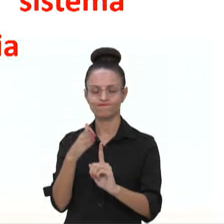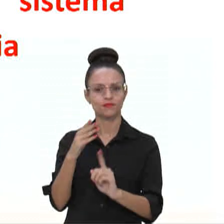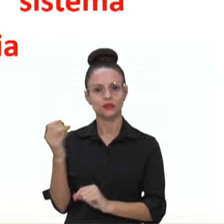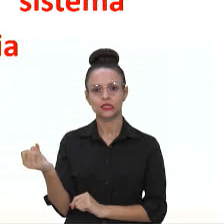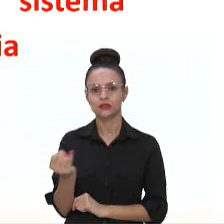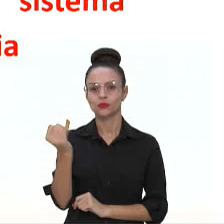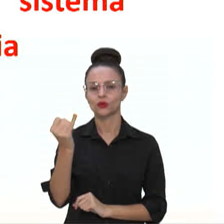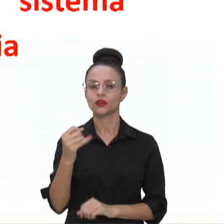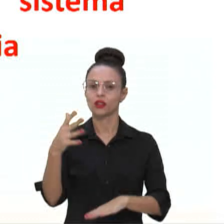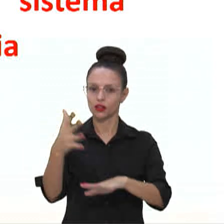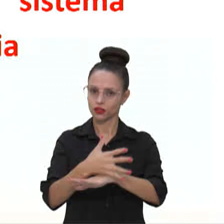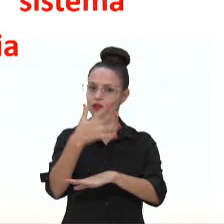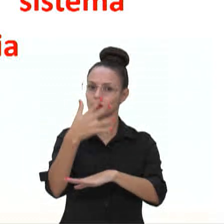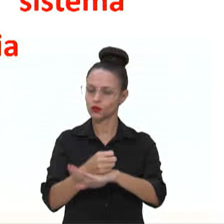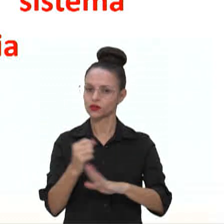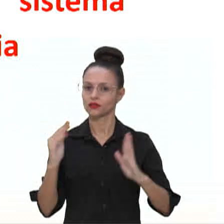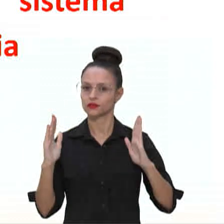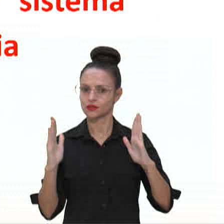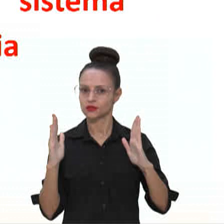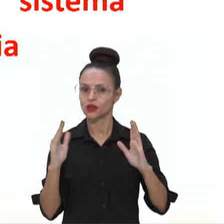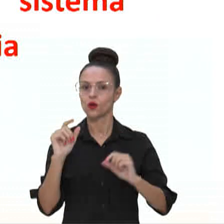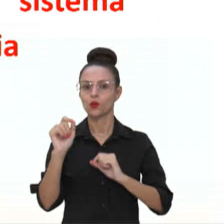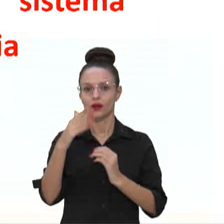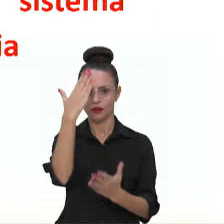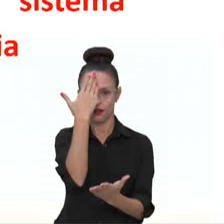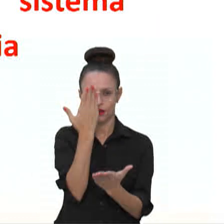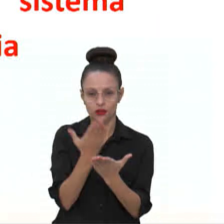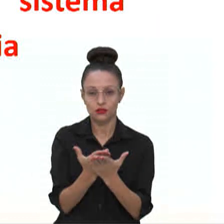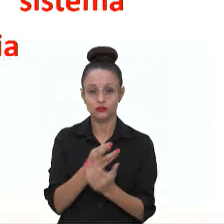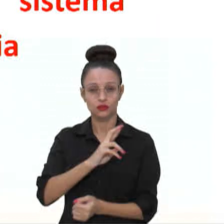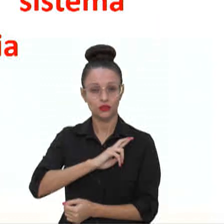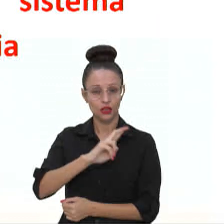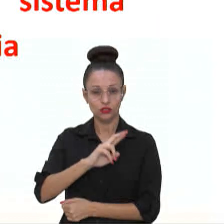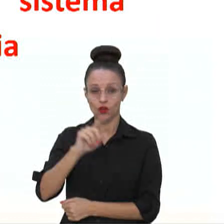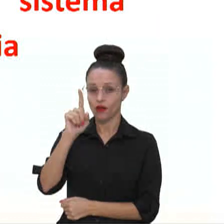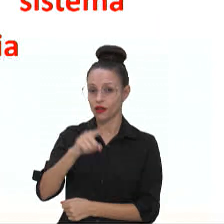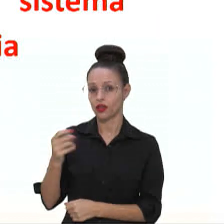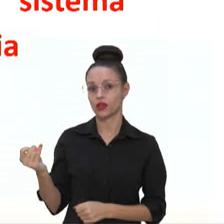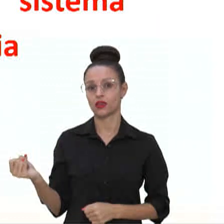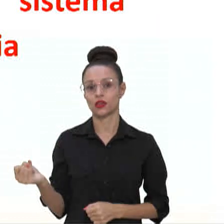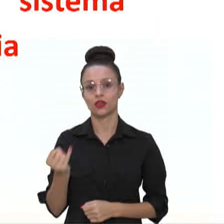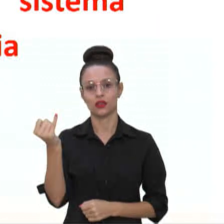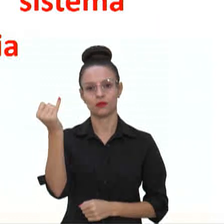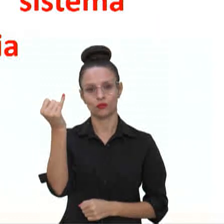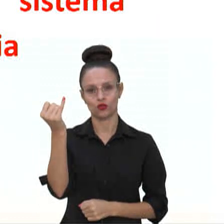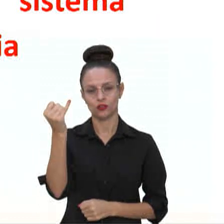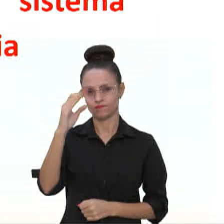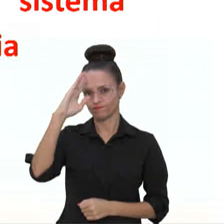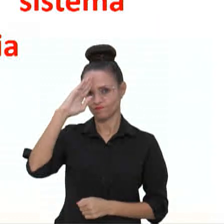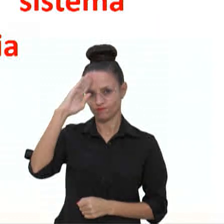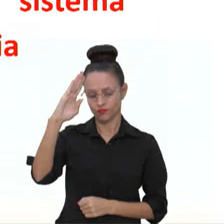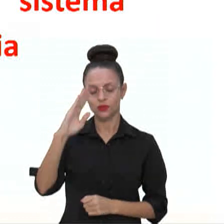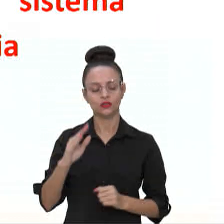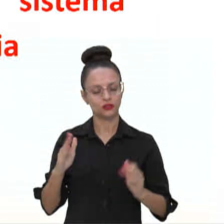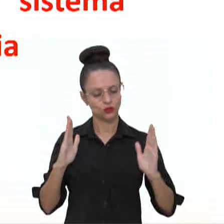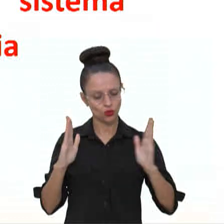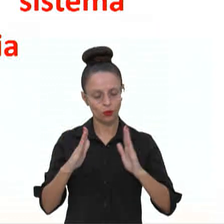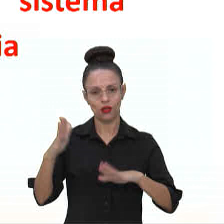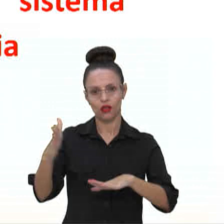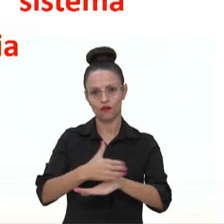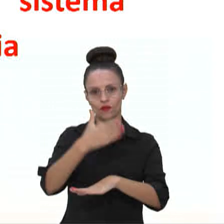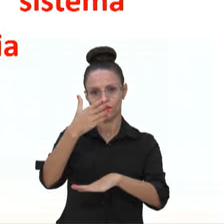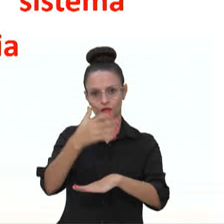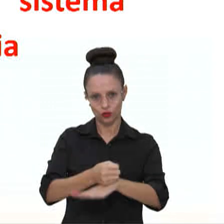determinante na colonização. A crença religiosa foi algo importante, fundamental nessa colonização da